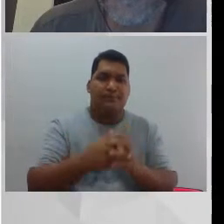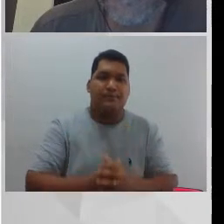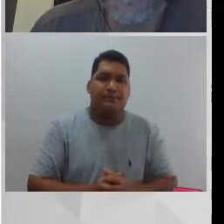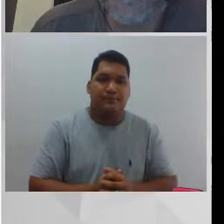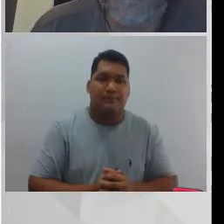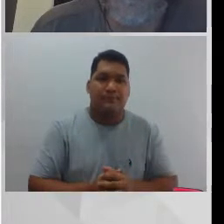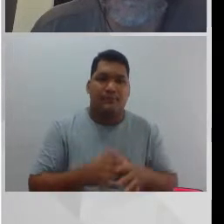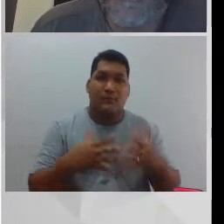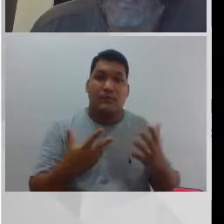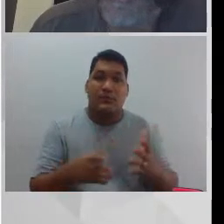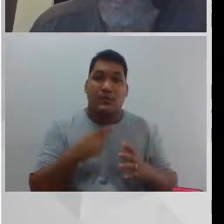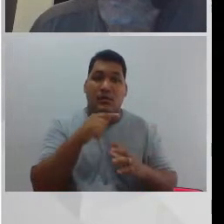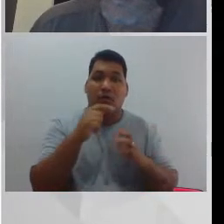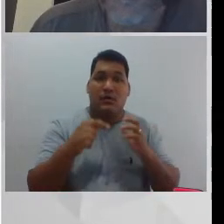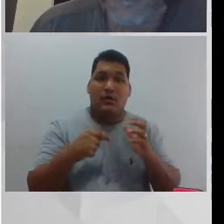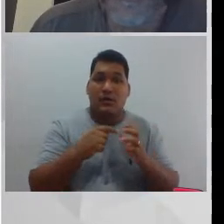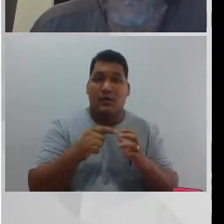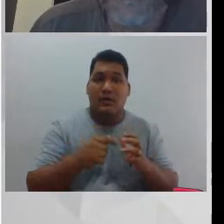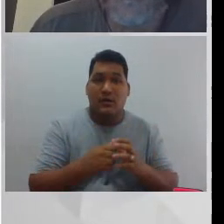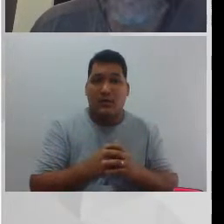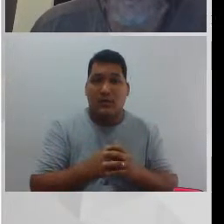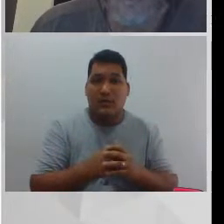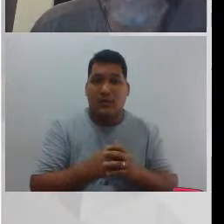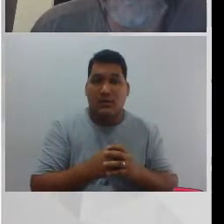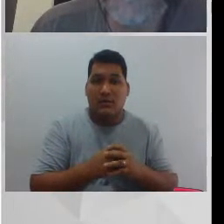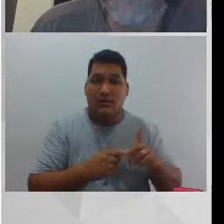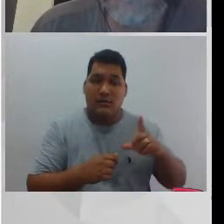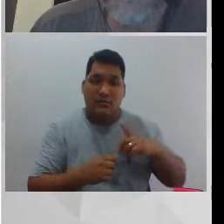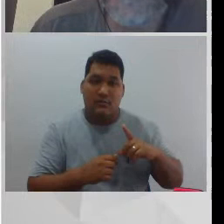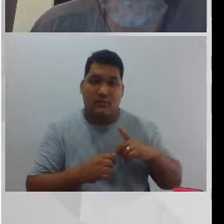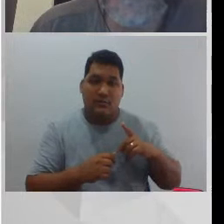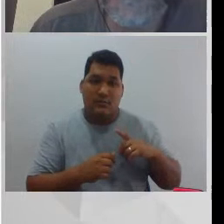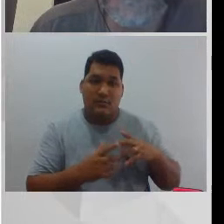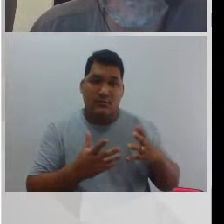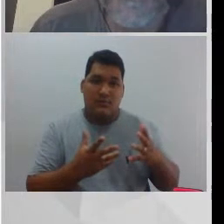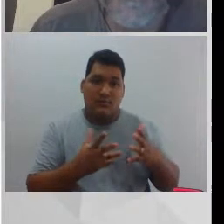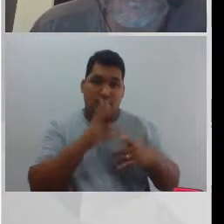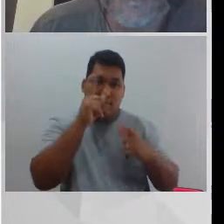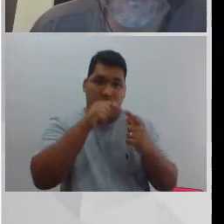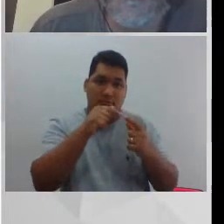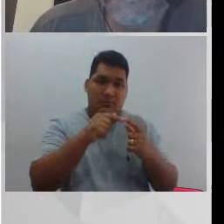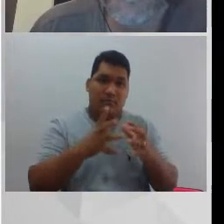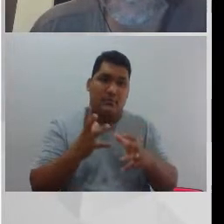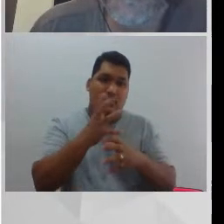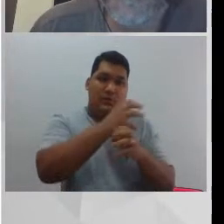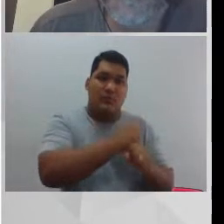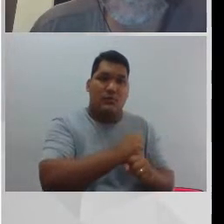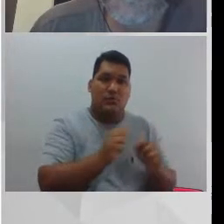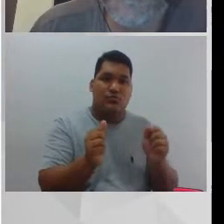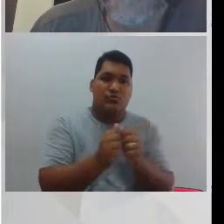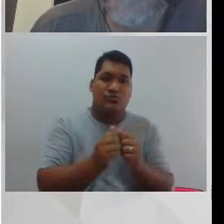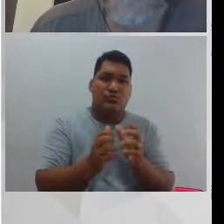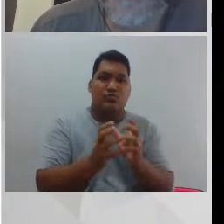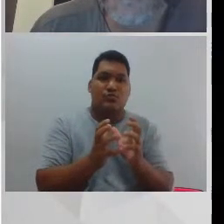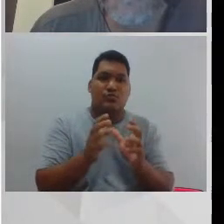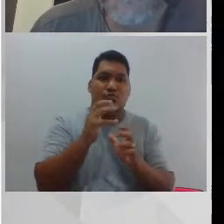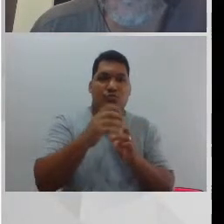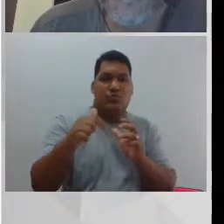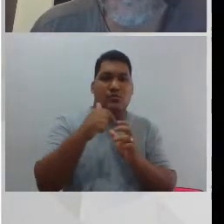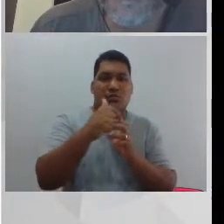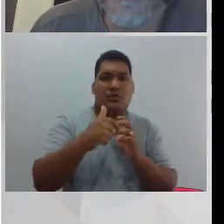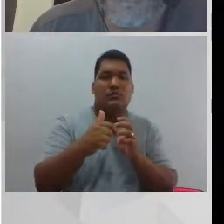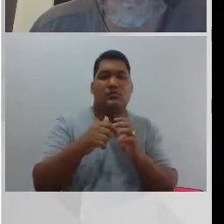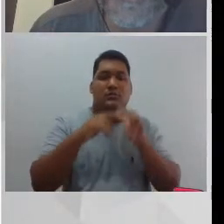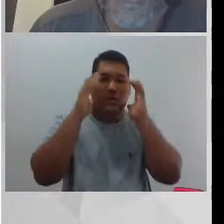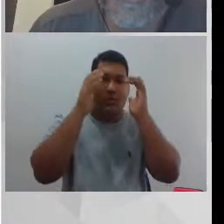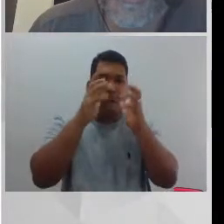fortalece, e esse conceito se expande para um conjunto de neurônios, né? onde tem neurônios ativos frequentemente, todo mundo